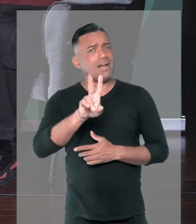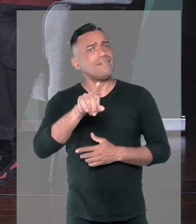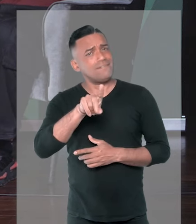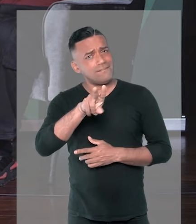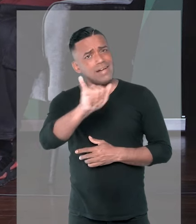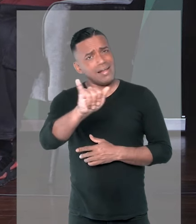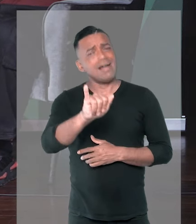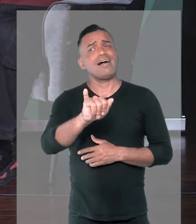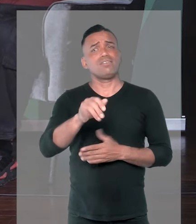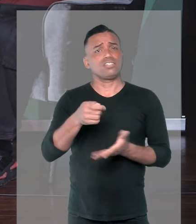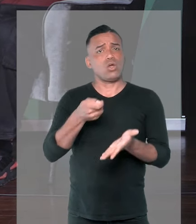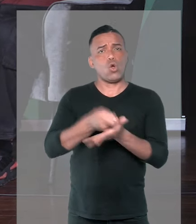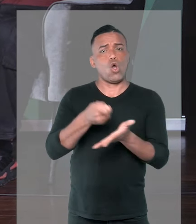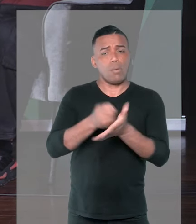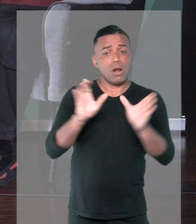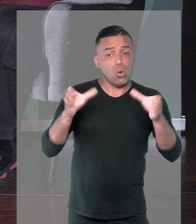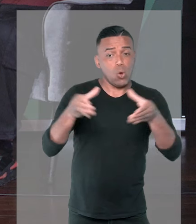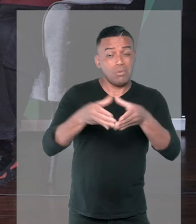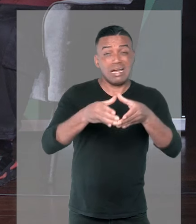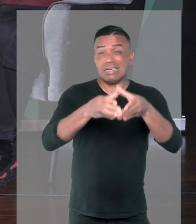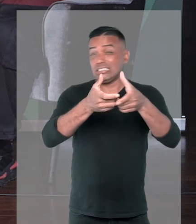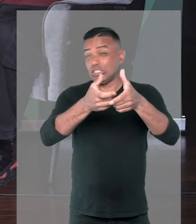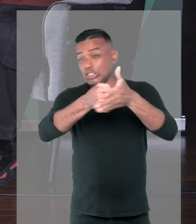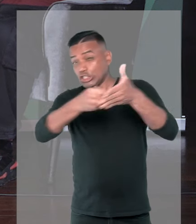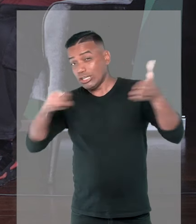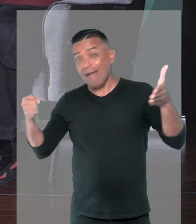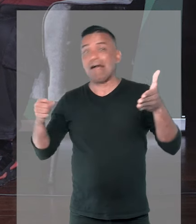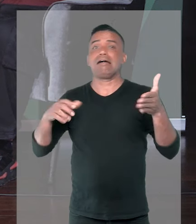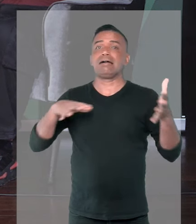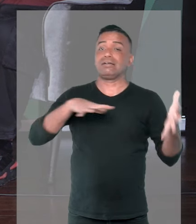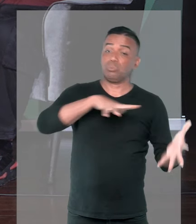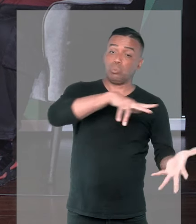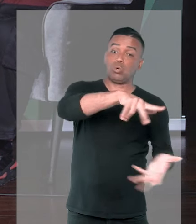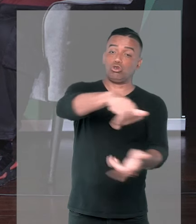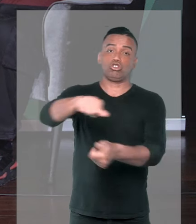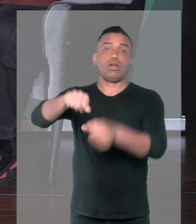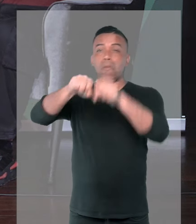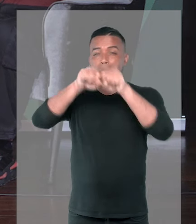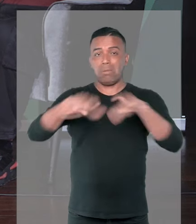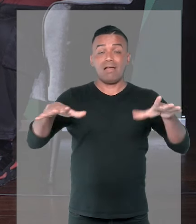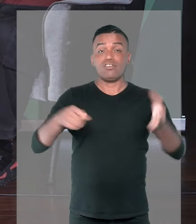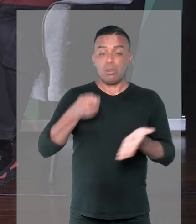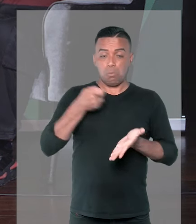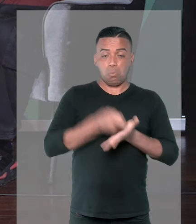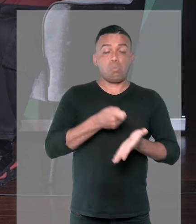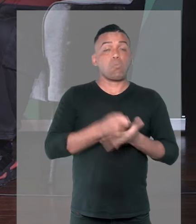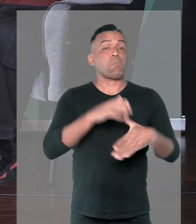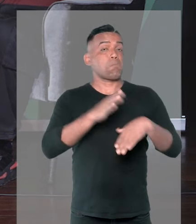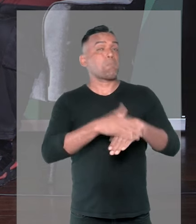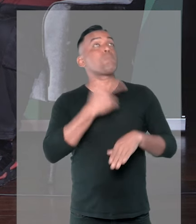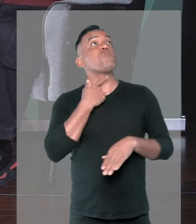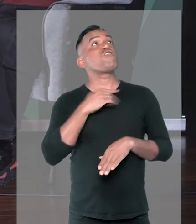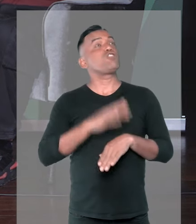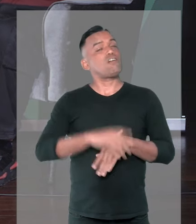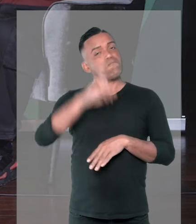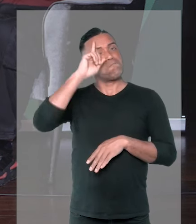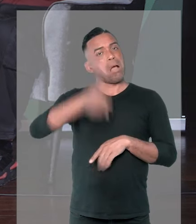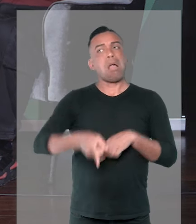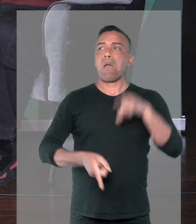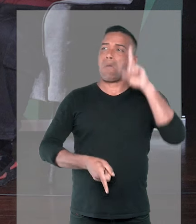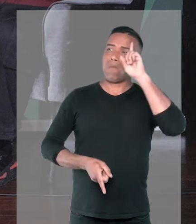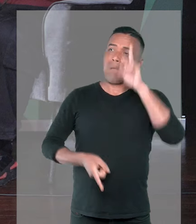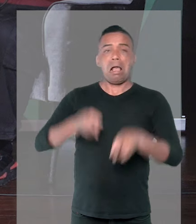a uma certa comunidade que pode ser gigantesca o seu negócio pode ser global e muito grande você vai lá e impõe a sua vontade olha vocês vão fazer isso